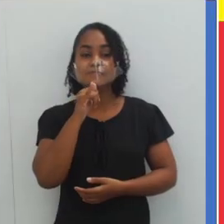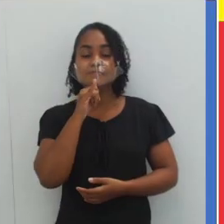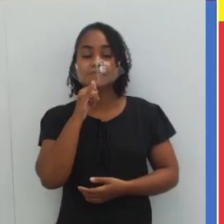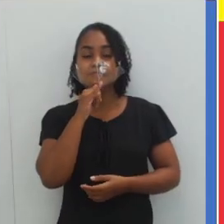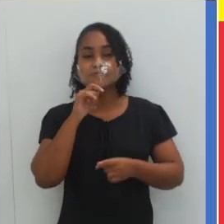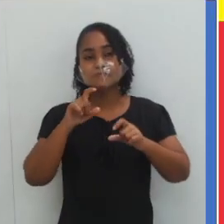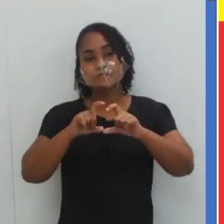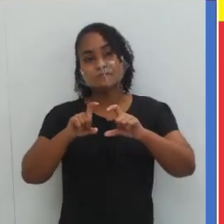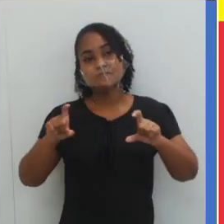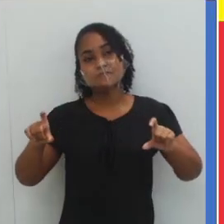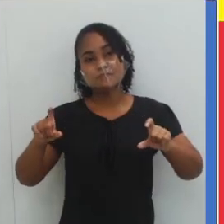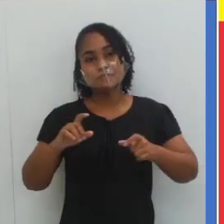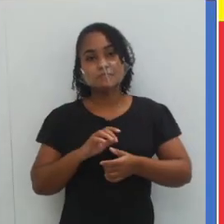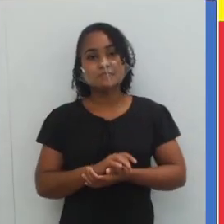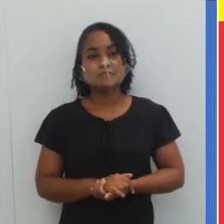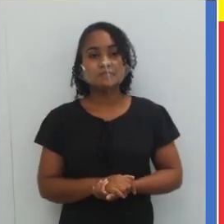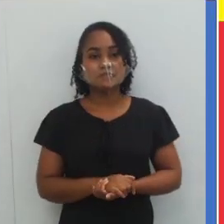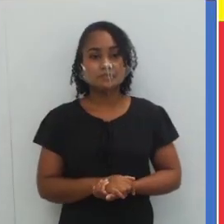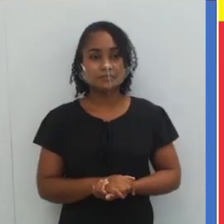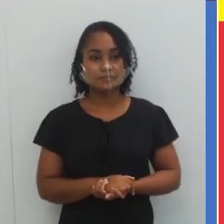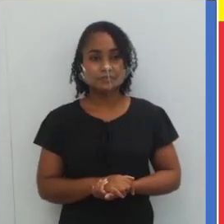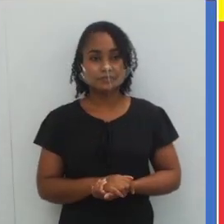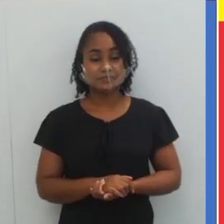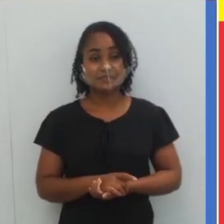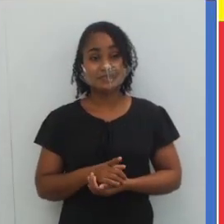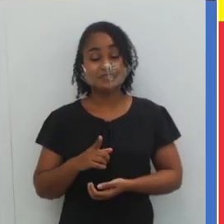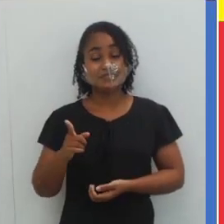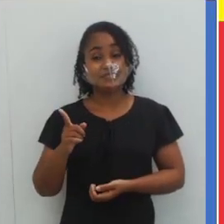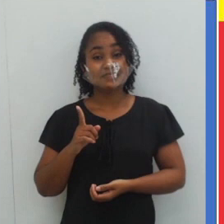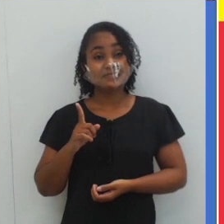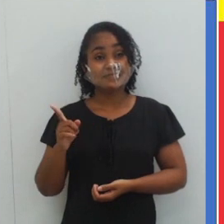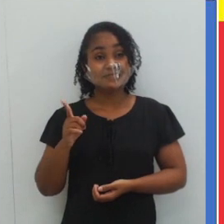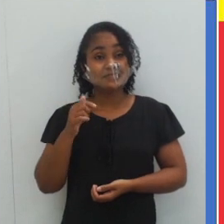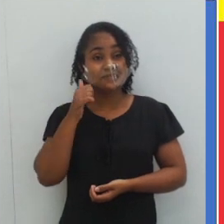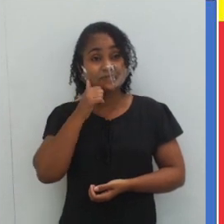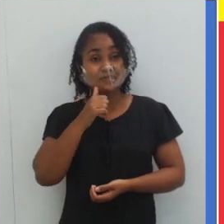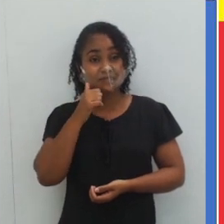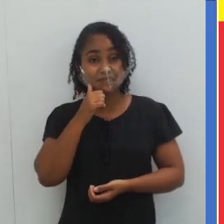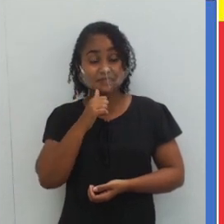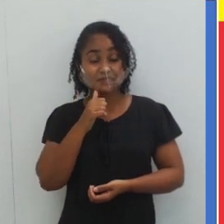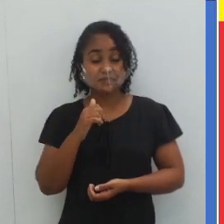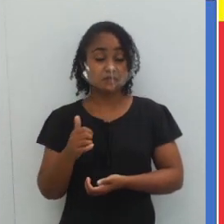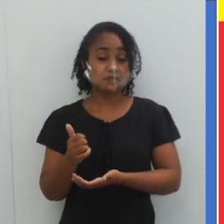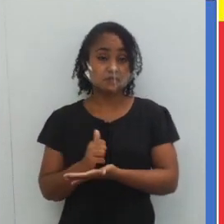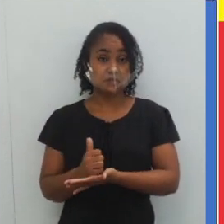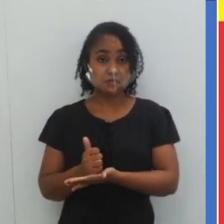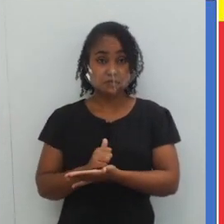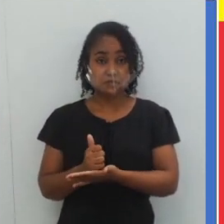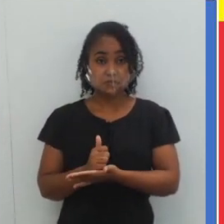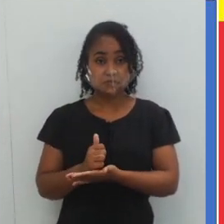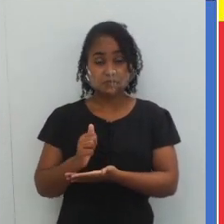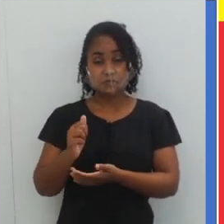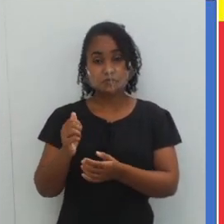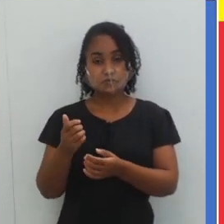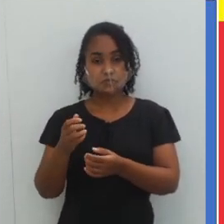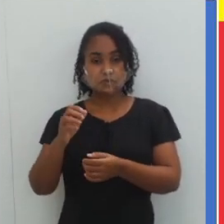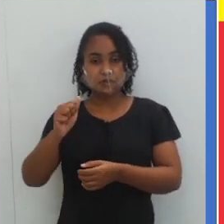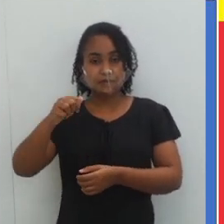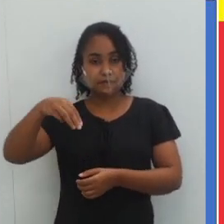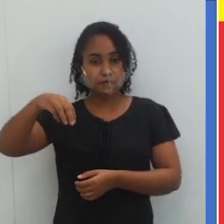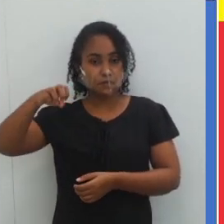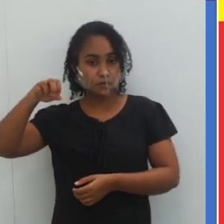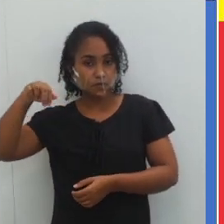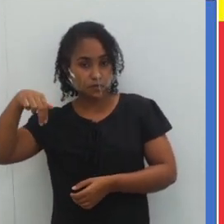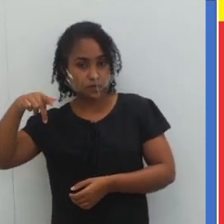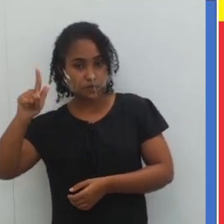outro exemplo embaixo. She was playing Among Us. Ela estava jogando Among Us